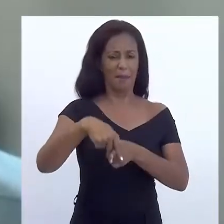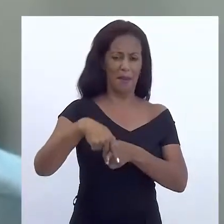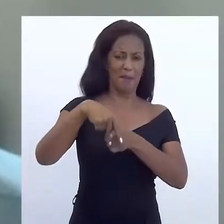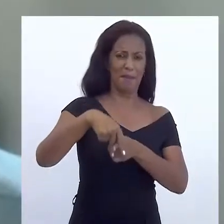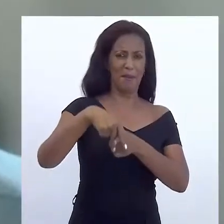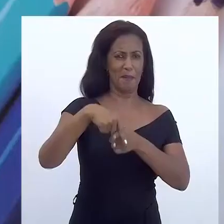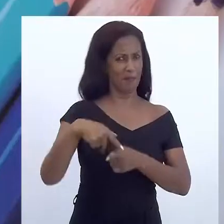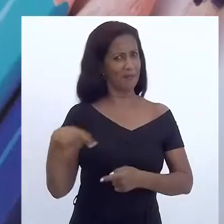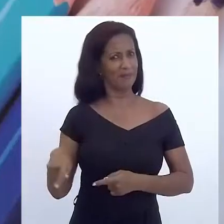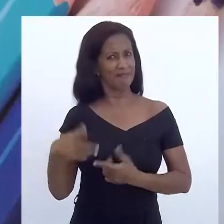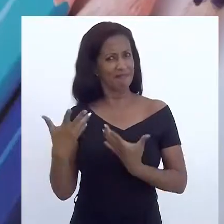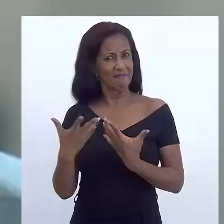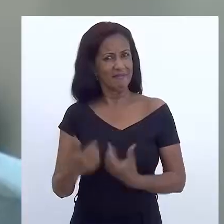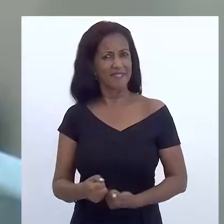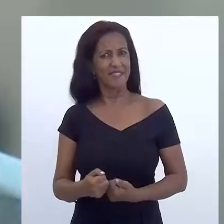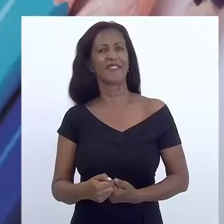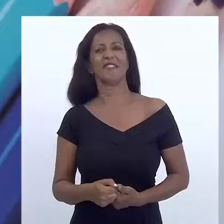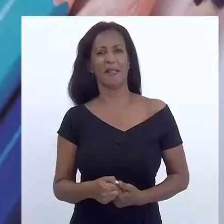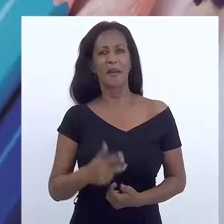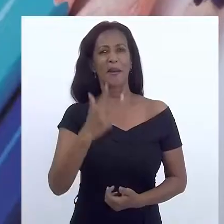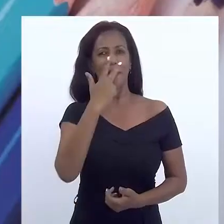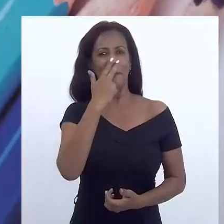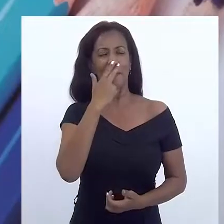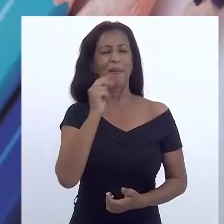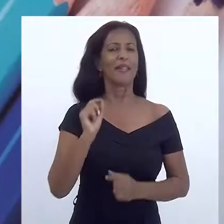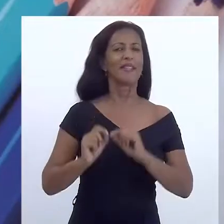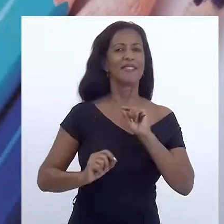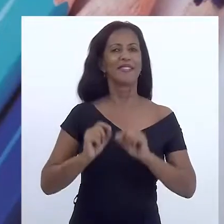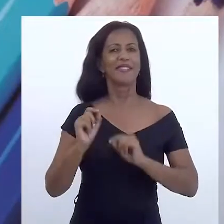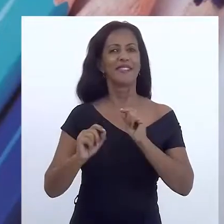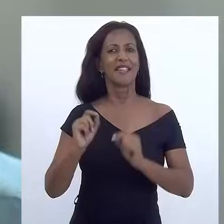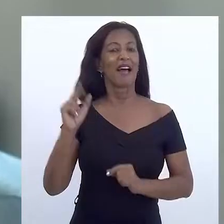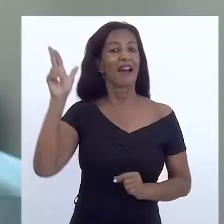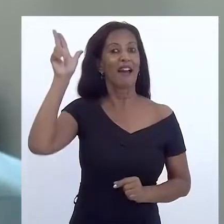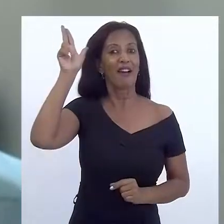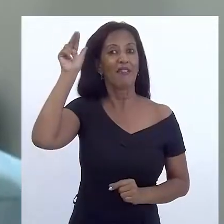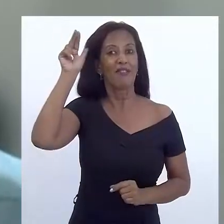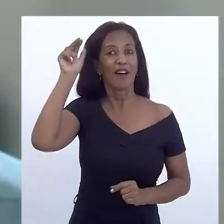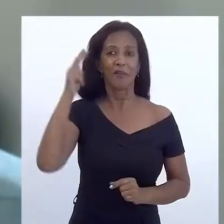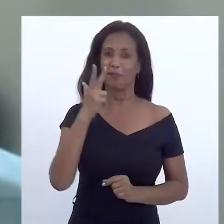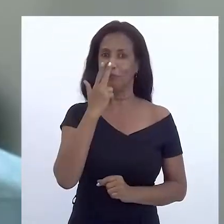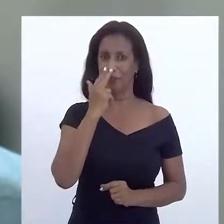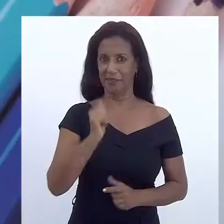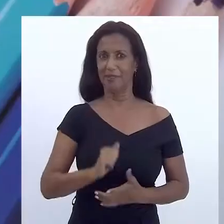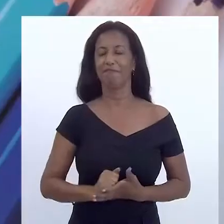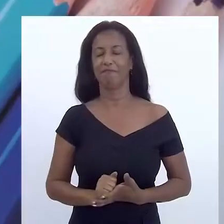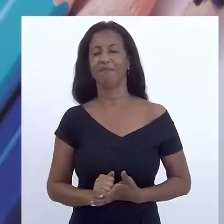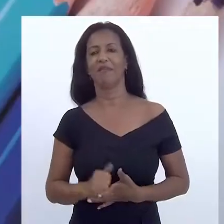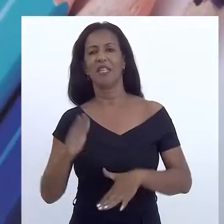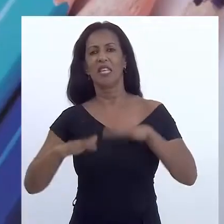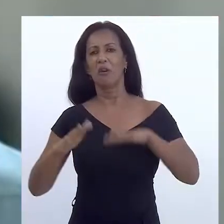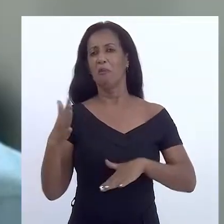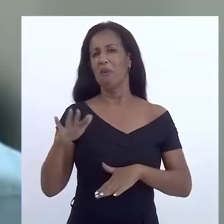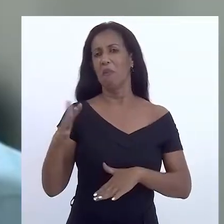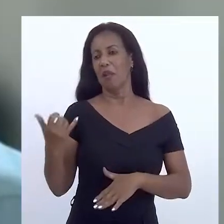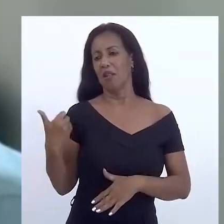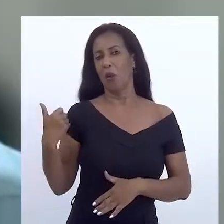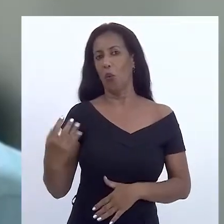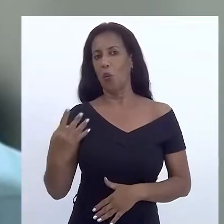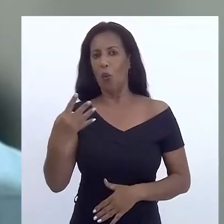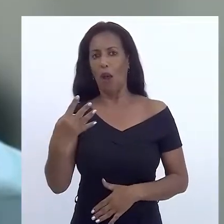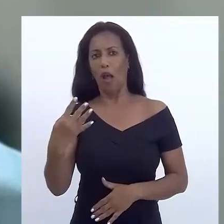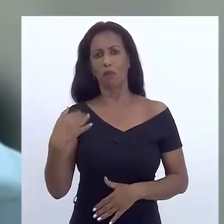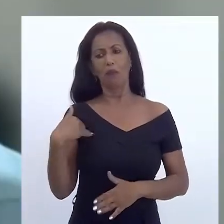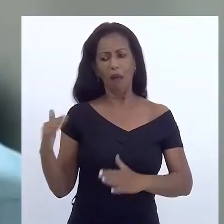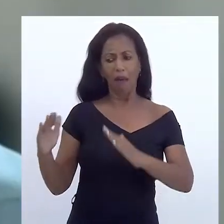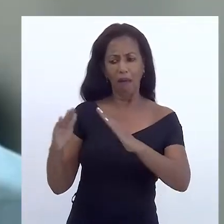nele. Você tinha uma quantos casa anos? Por volta de 4 anos de idade. Né? E fomos criados, né,